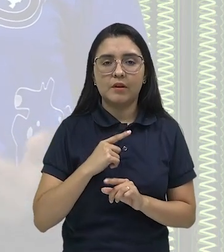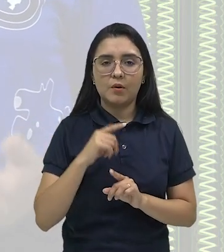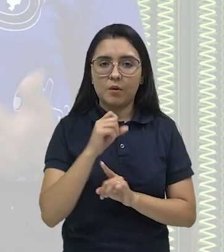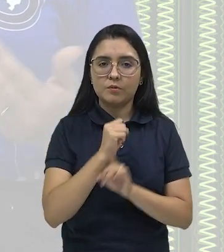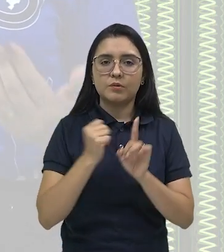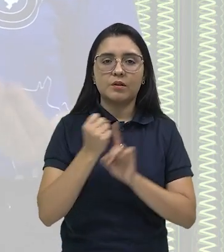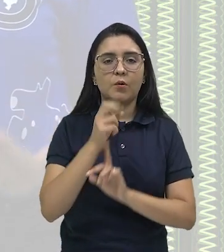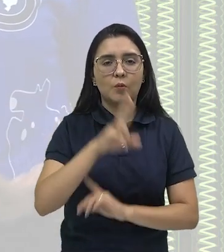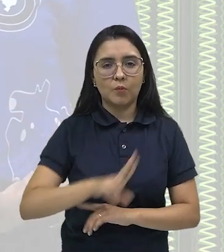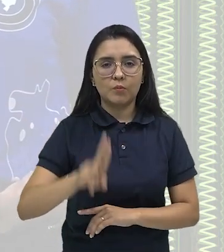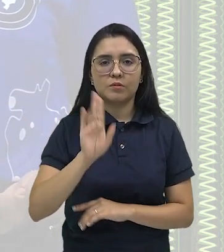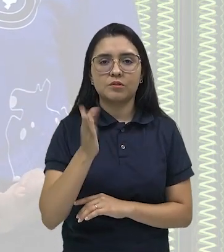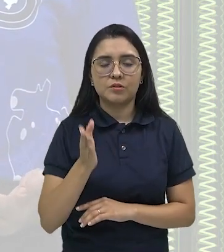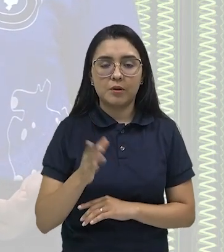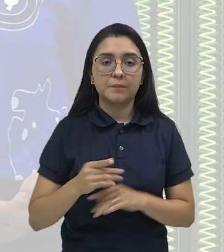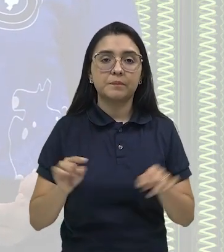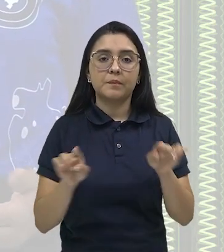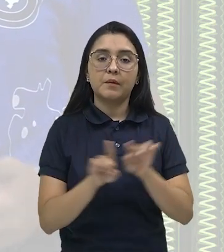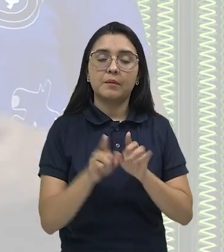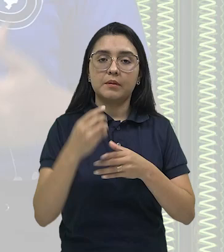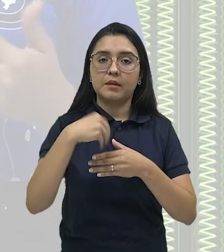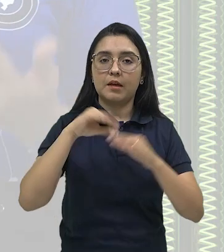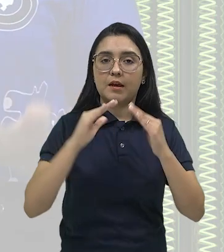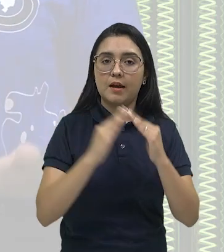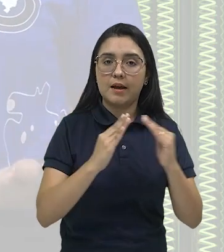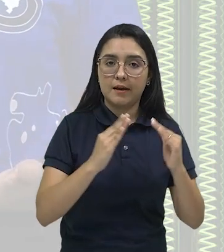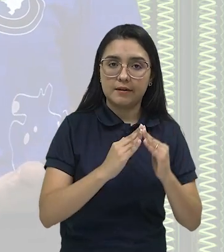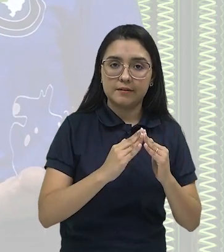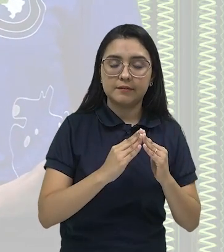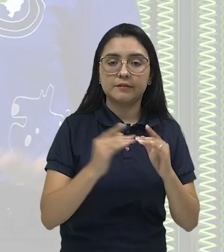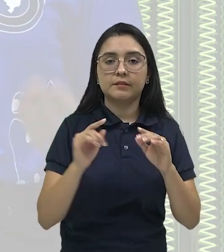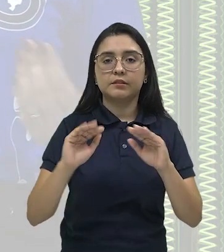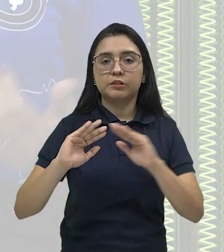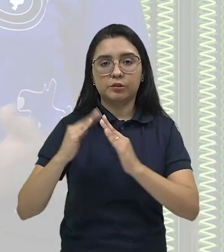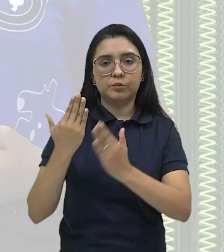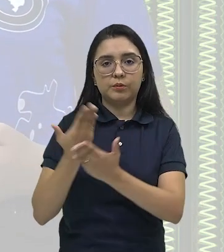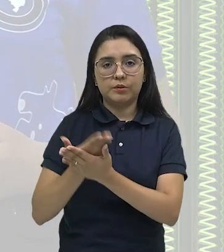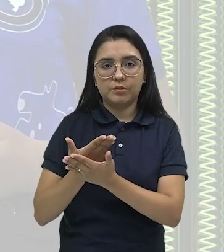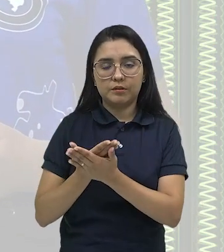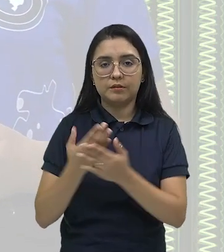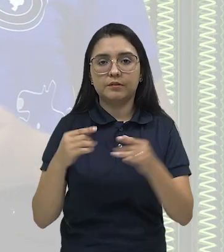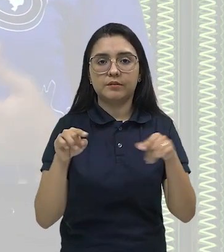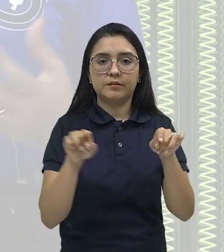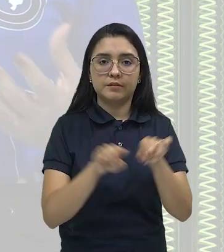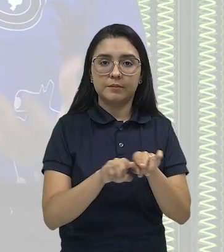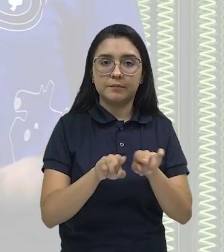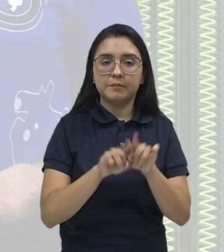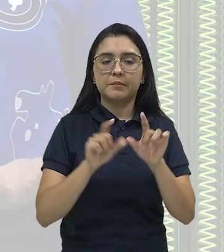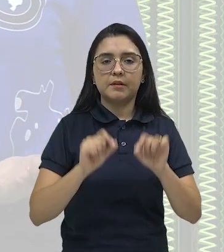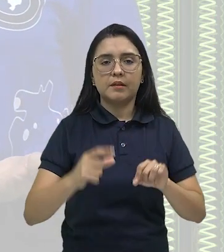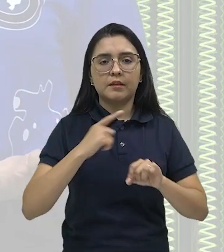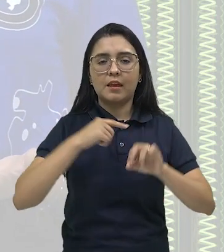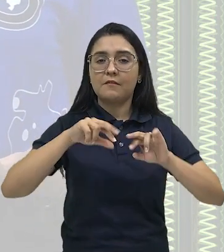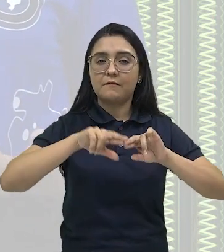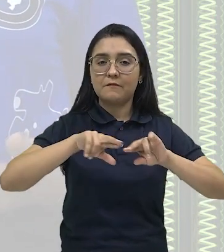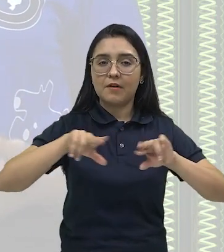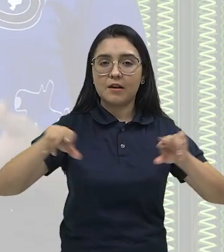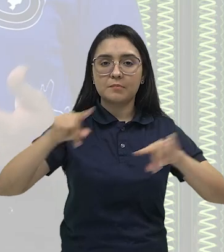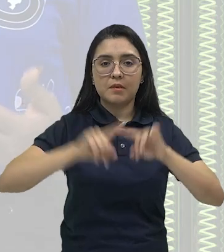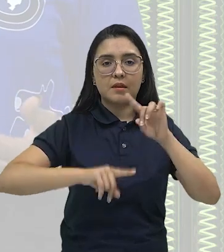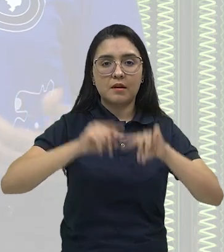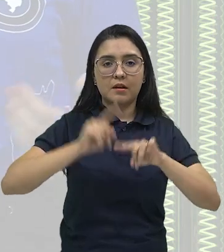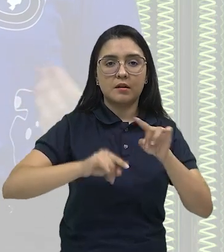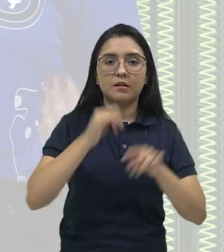elétrica e dentro das nossas residências, dentro das nossas escolas, nós também teremos muitos equipamentos eletrônicos